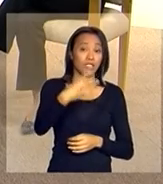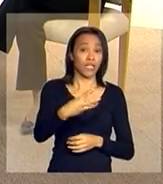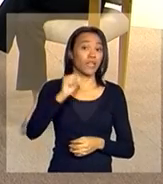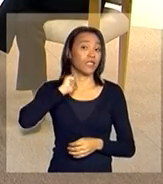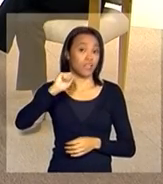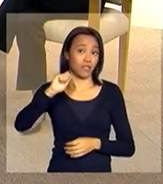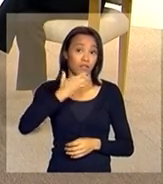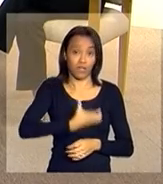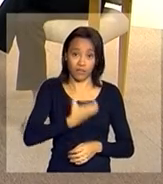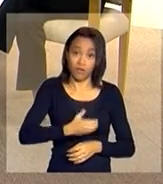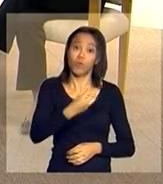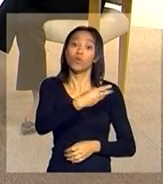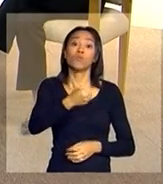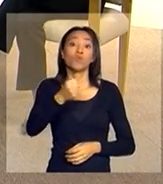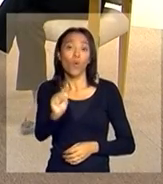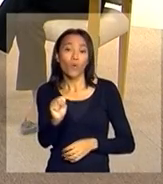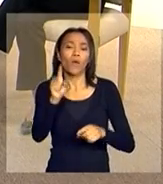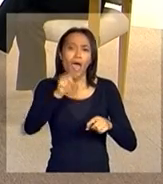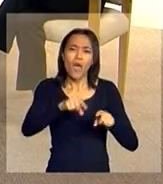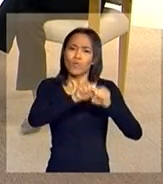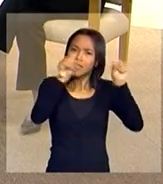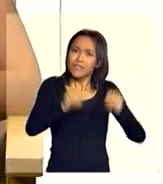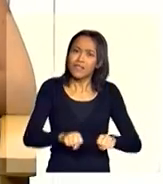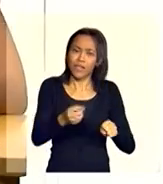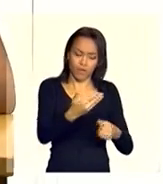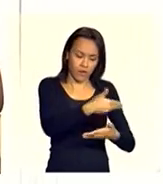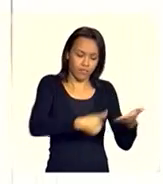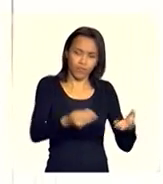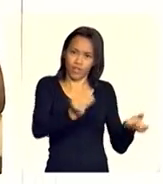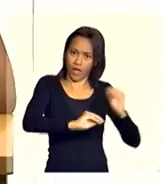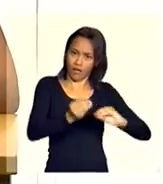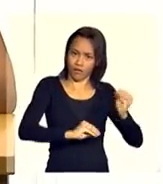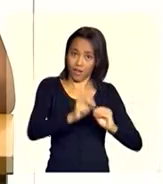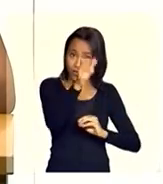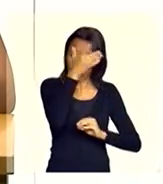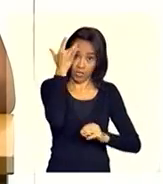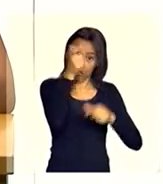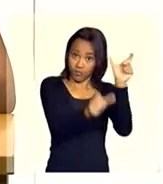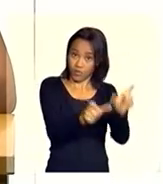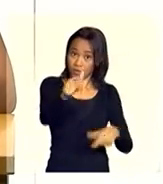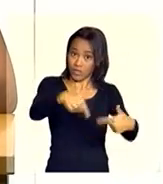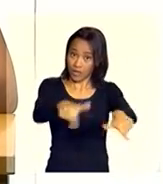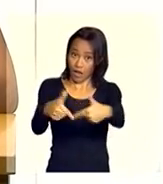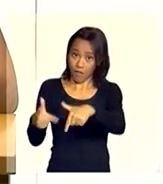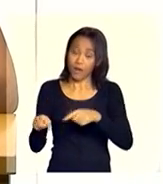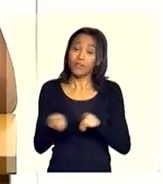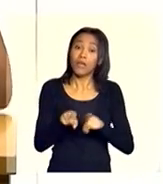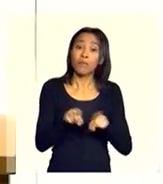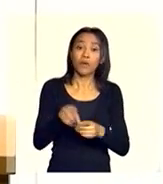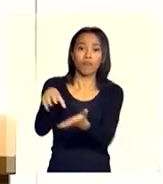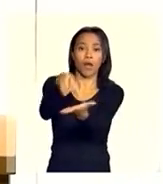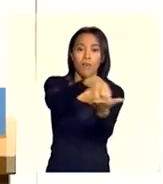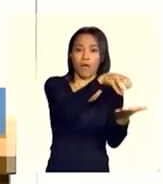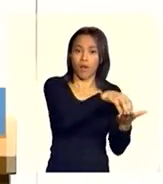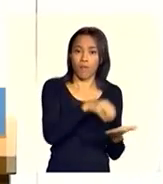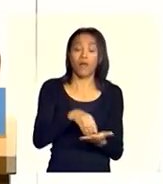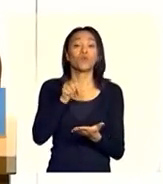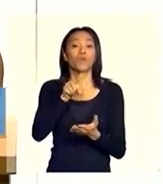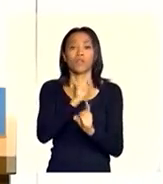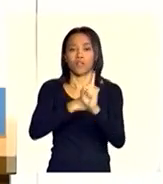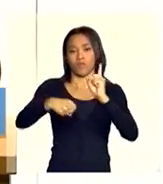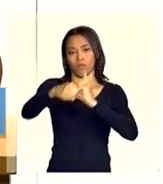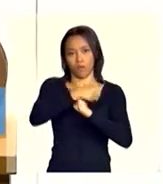2001 o ele é o sistema de cadastro dos trabalhadores e dos órgãos da Assistência Social eh no